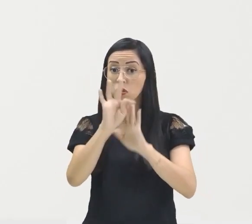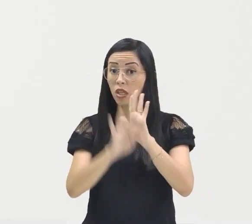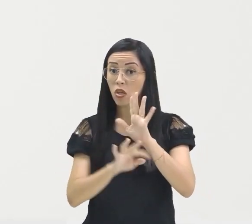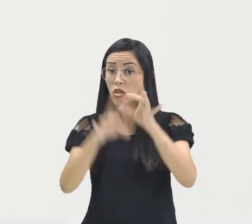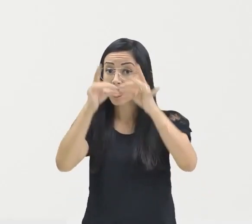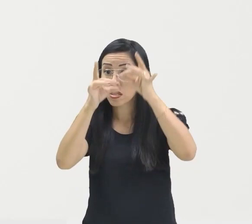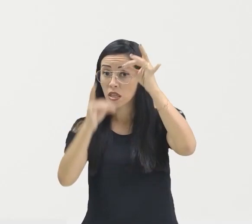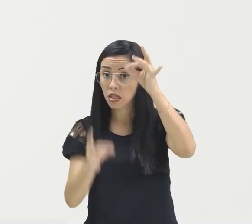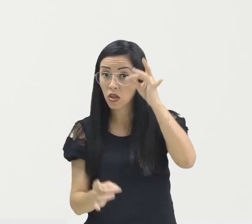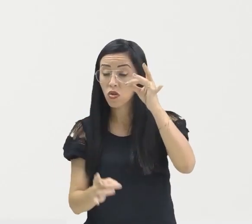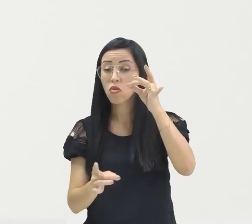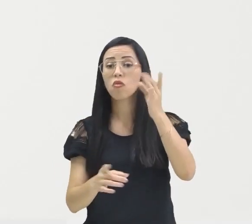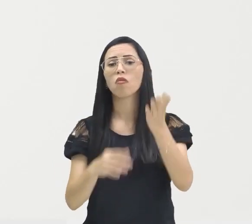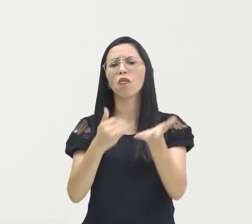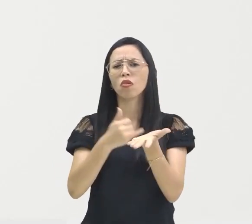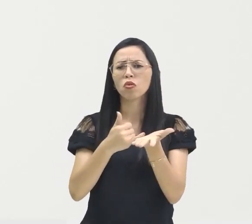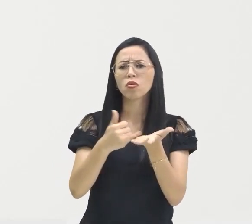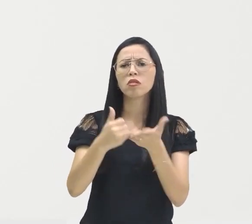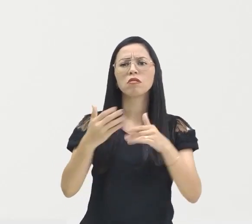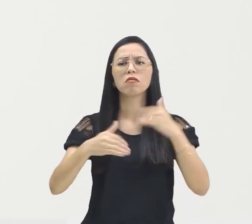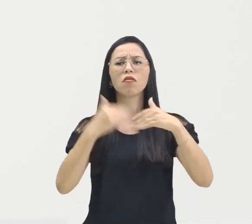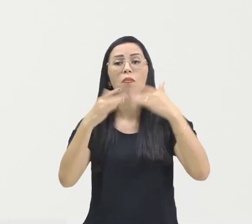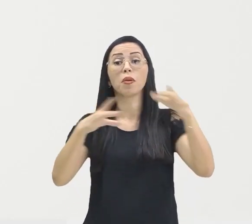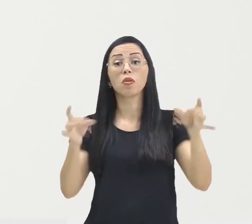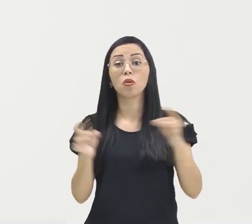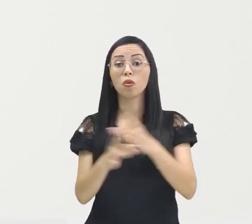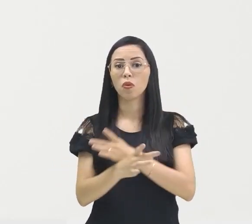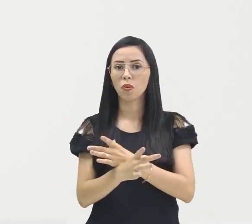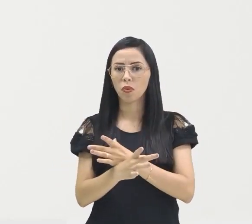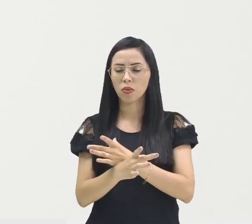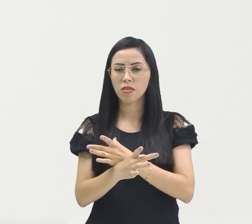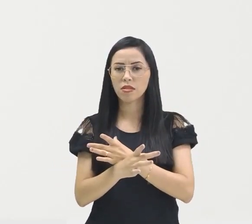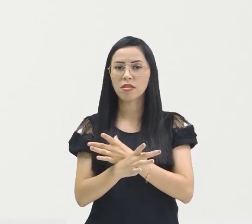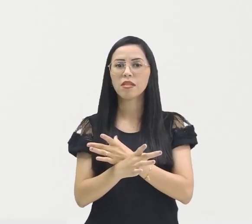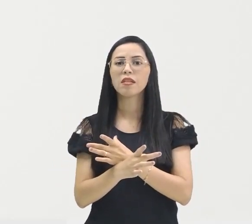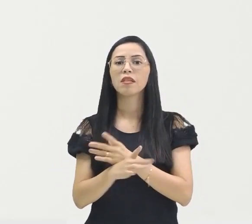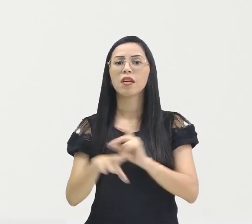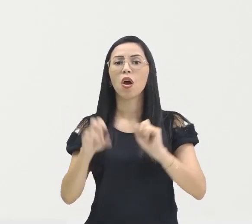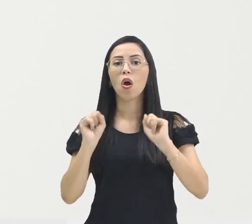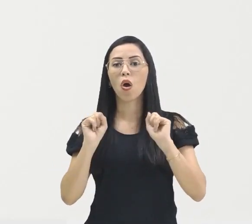Introdução, desenvolvimento e conclusão. Ok?